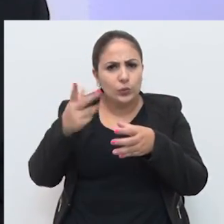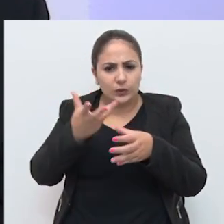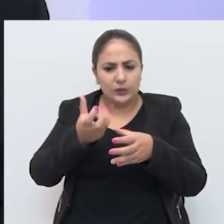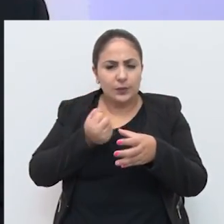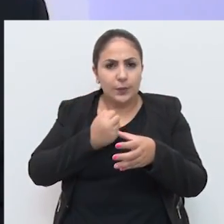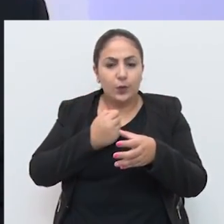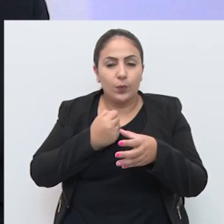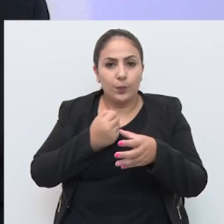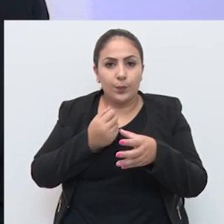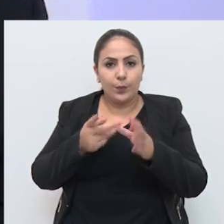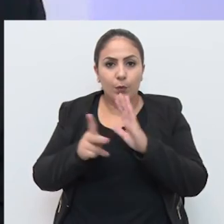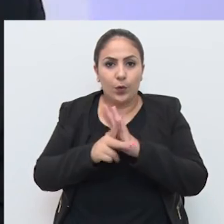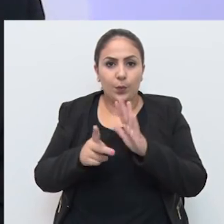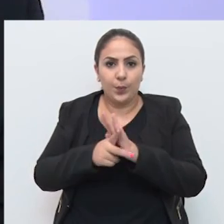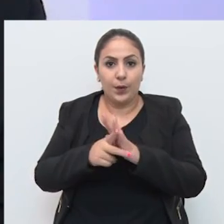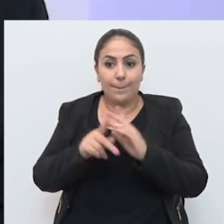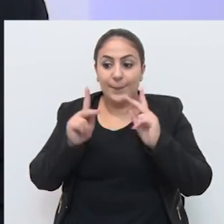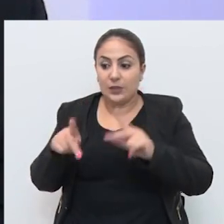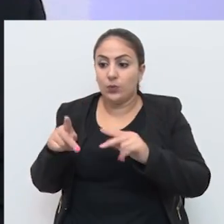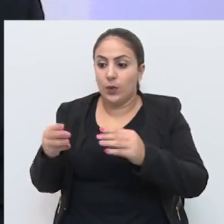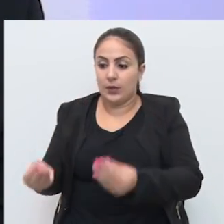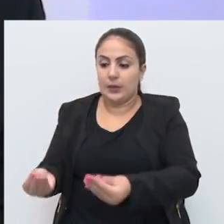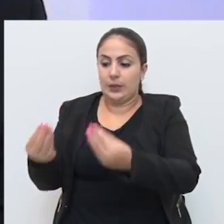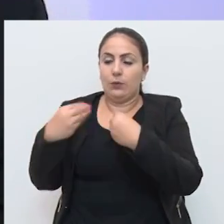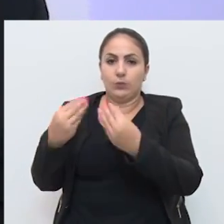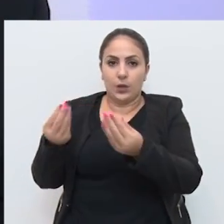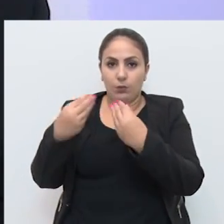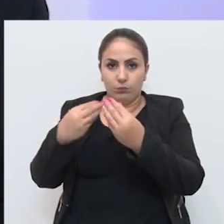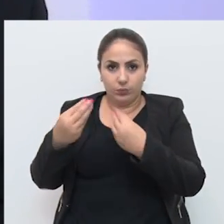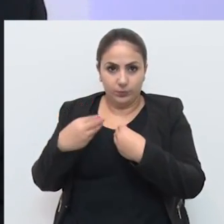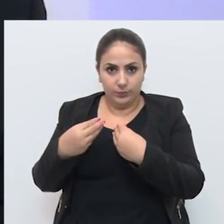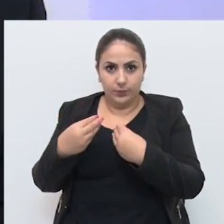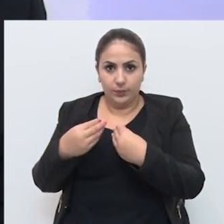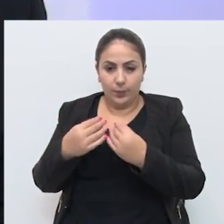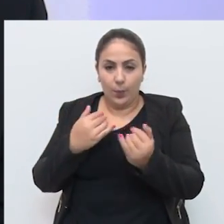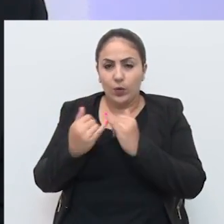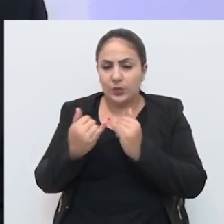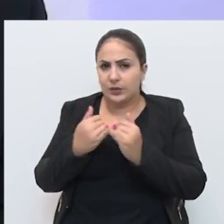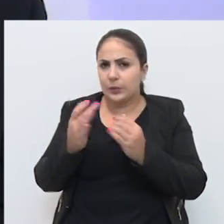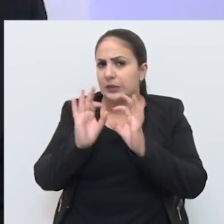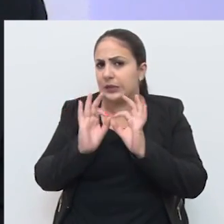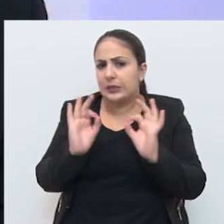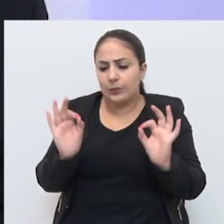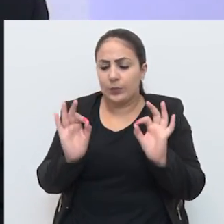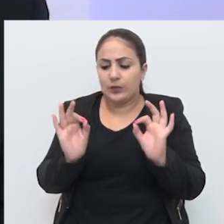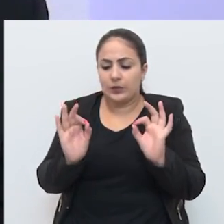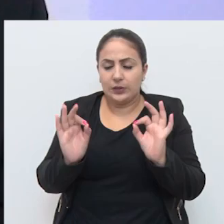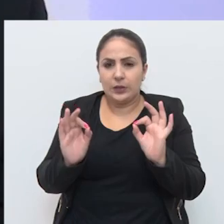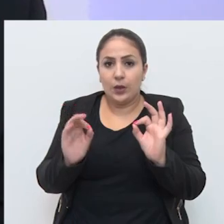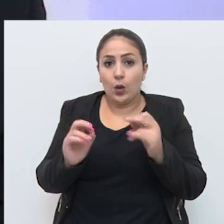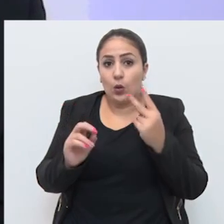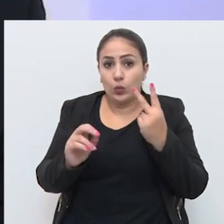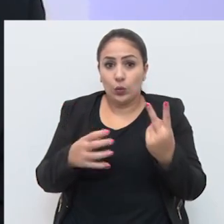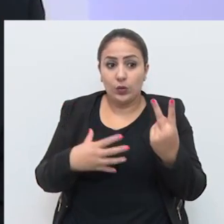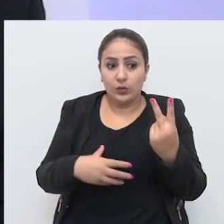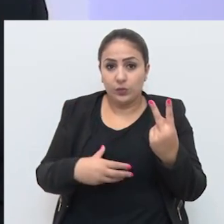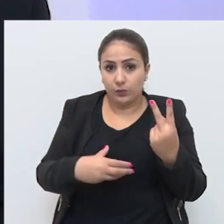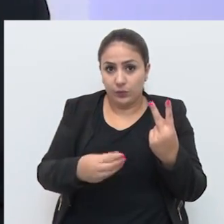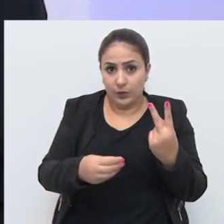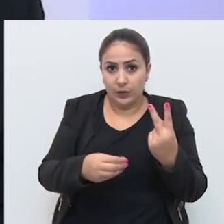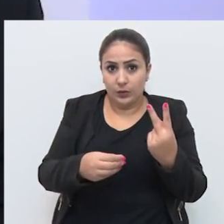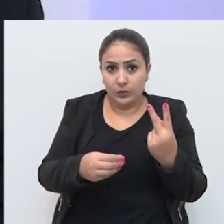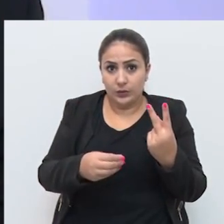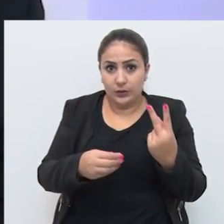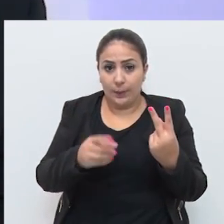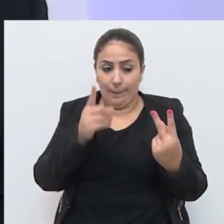bens que vão ser herdados pelos sucessores daquela pessoa. Então, por exemplo, usando um exemplo bem simples de dois filhos que herdam o